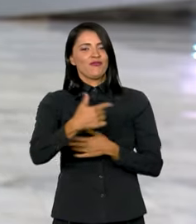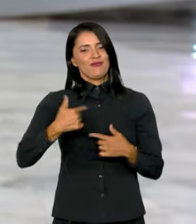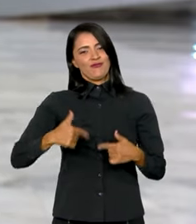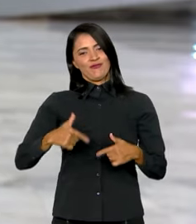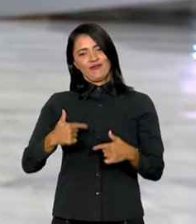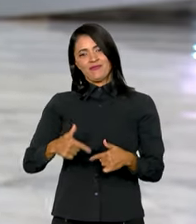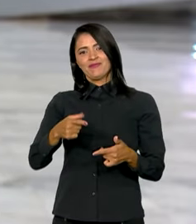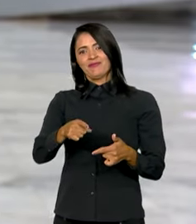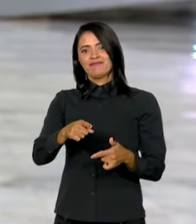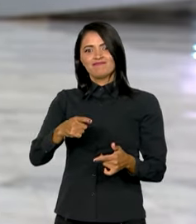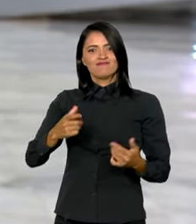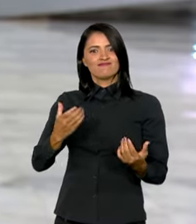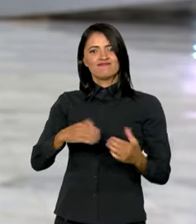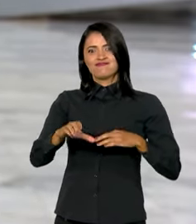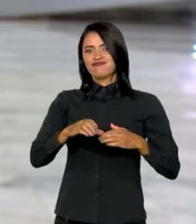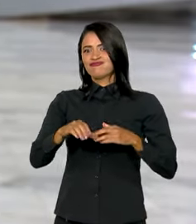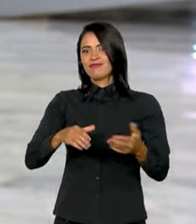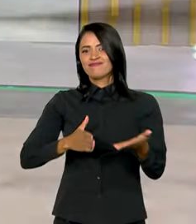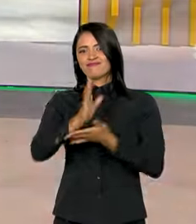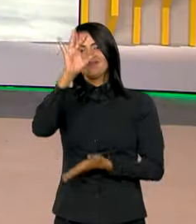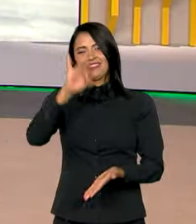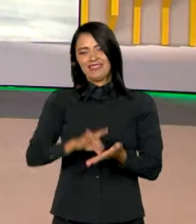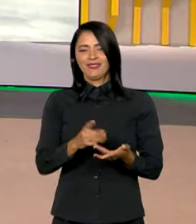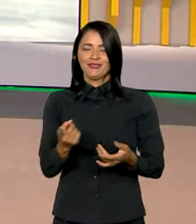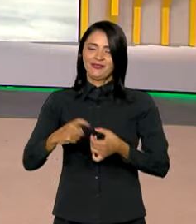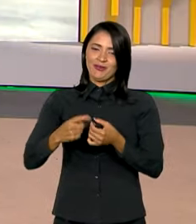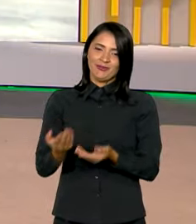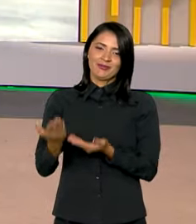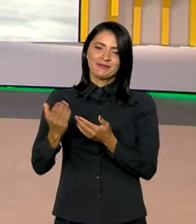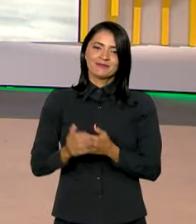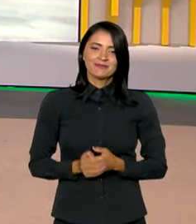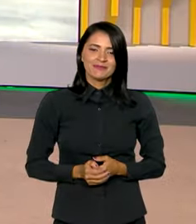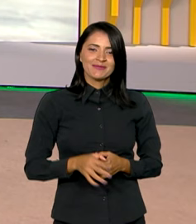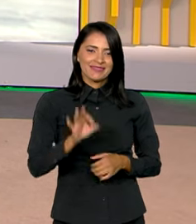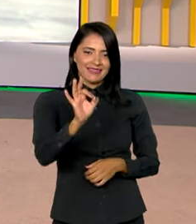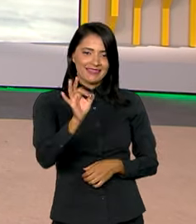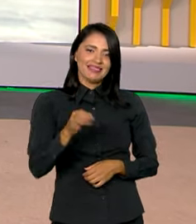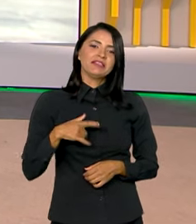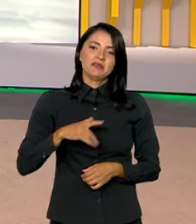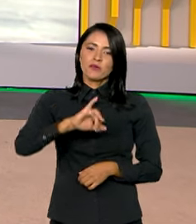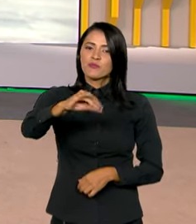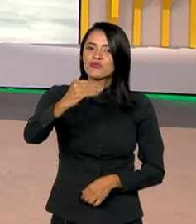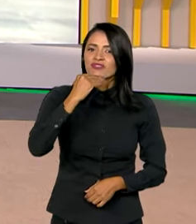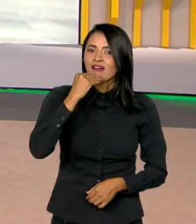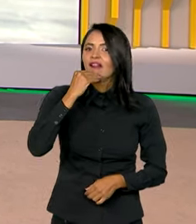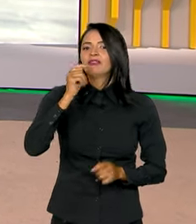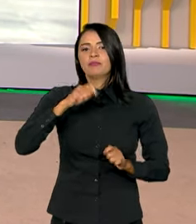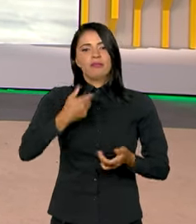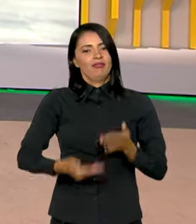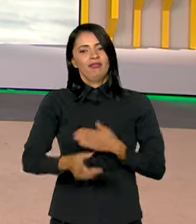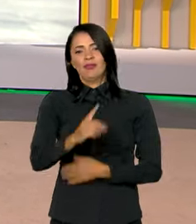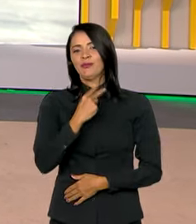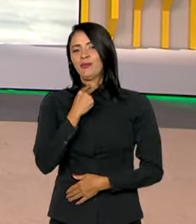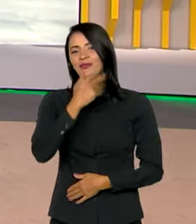aí concursado. Volto com você aí no estúdio, Roberto. Com certeza, Gabriela. Oportunidade imperdível para muita gente. Obrigado.